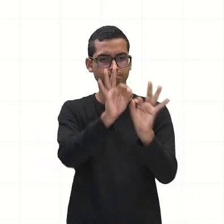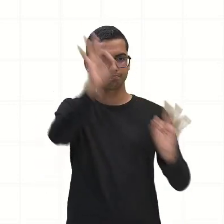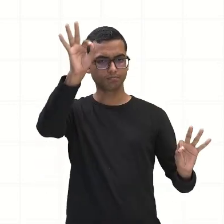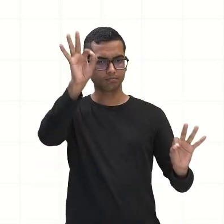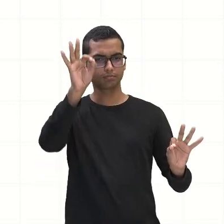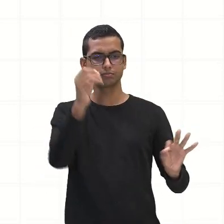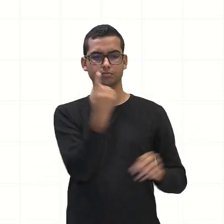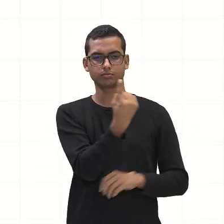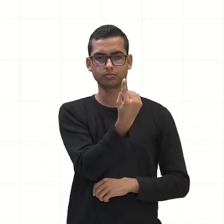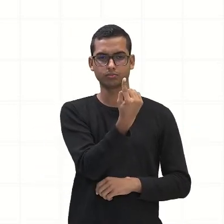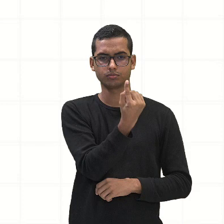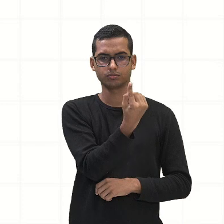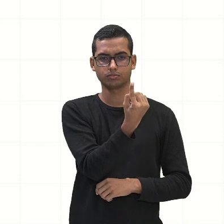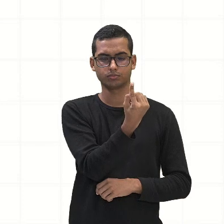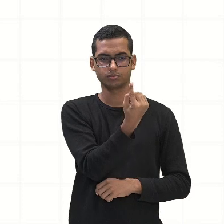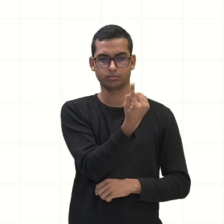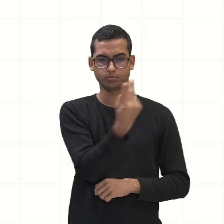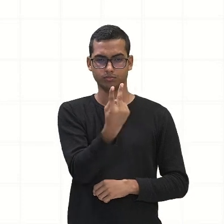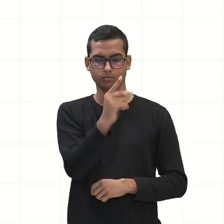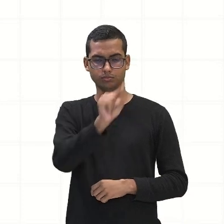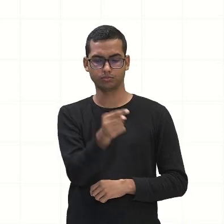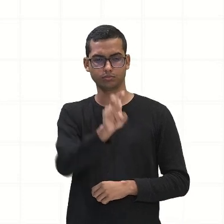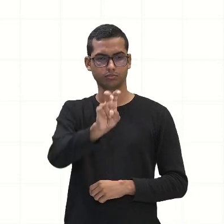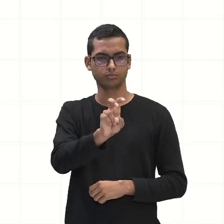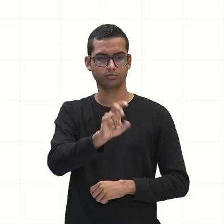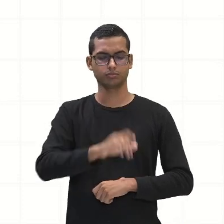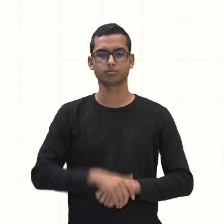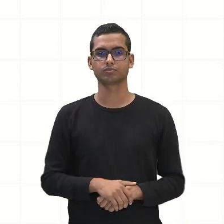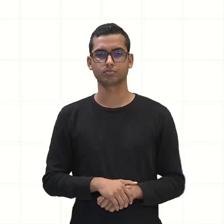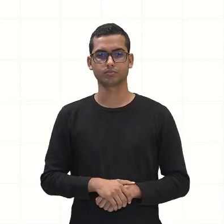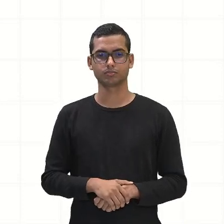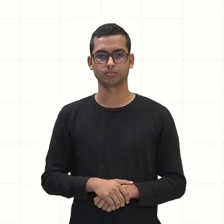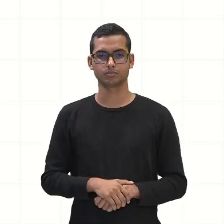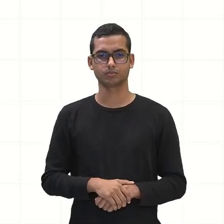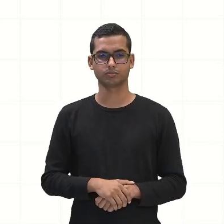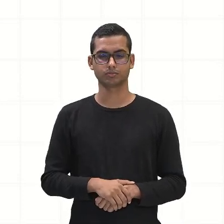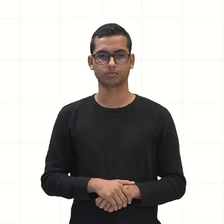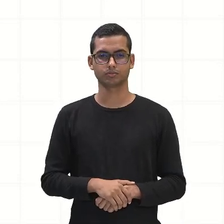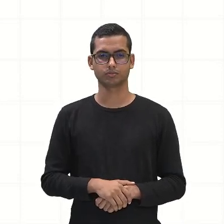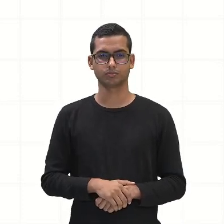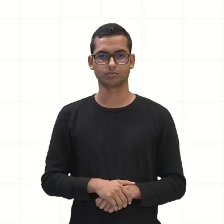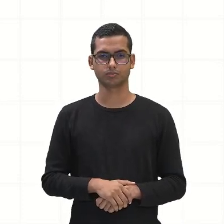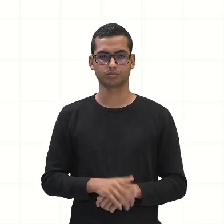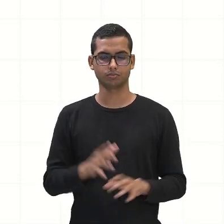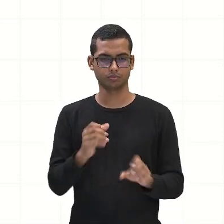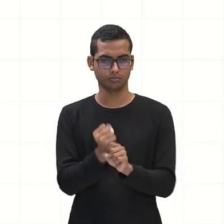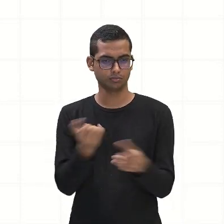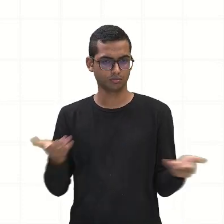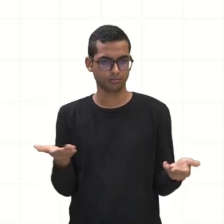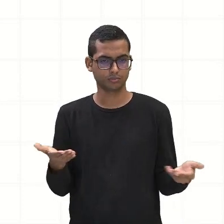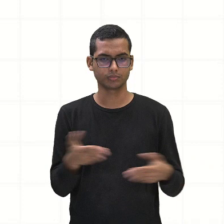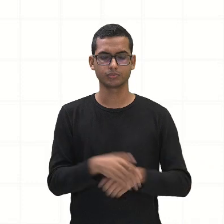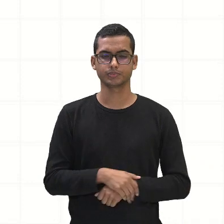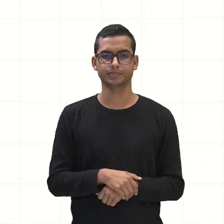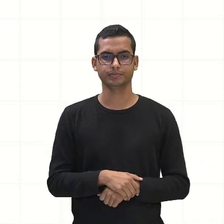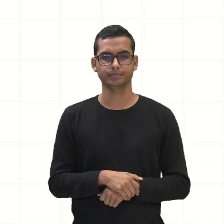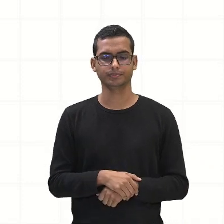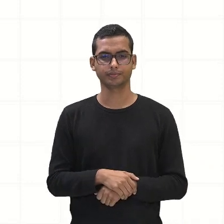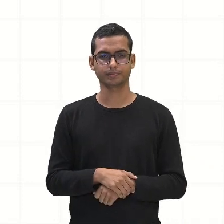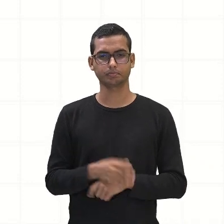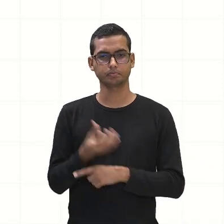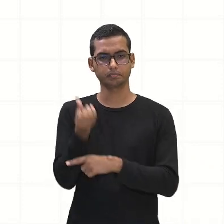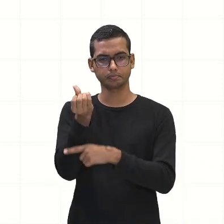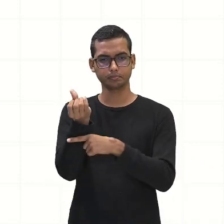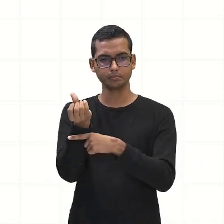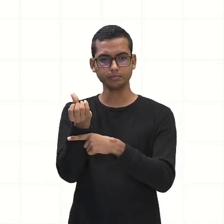mede 12,5. Muito bem. Então, 6 está para esse tamanho aqui